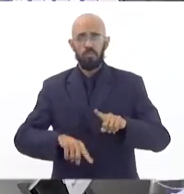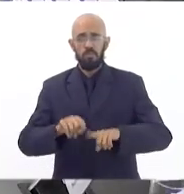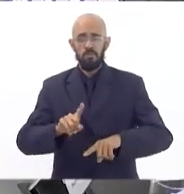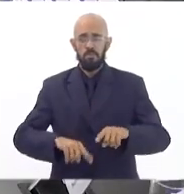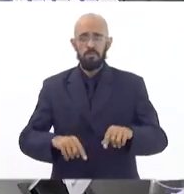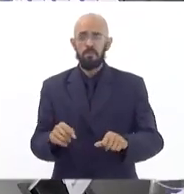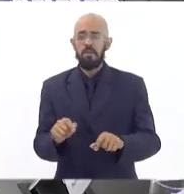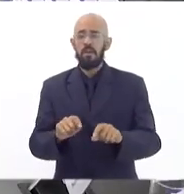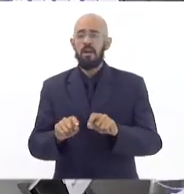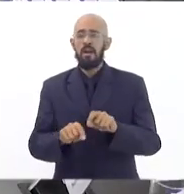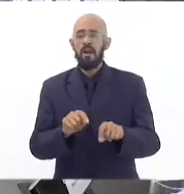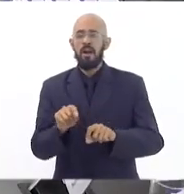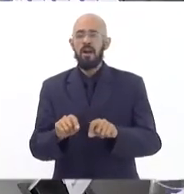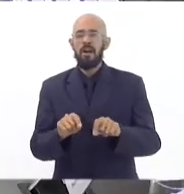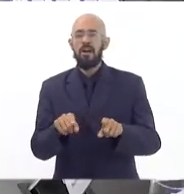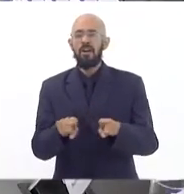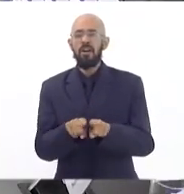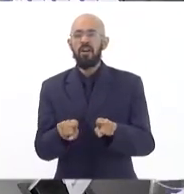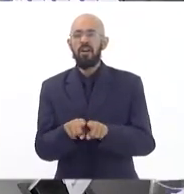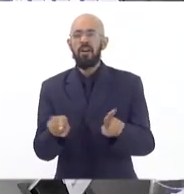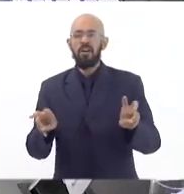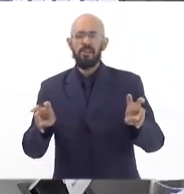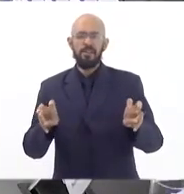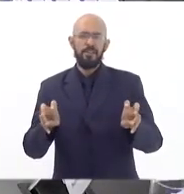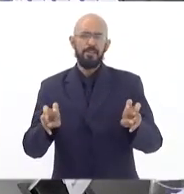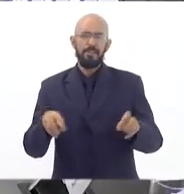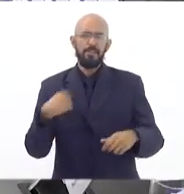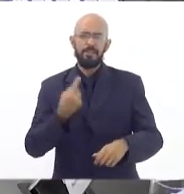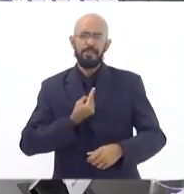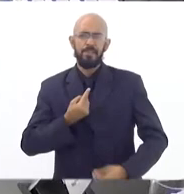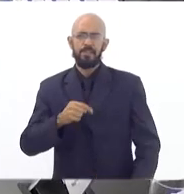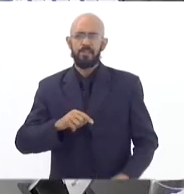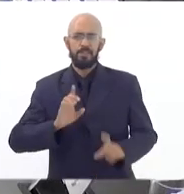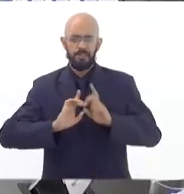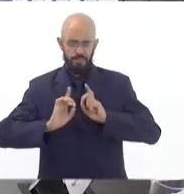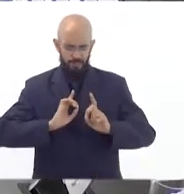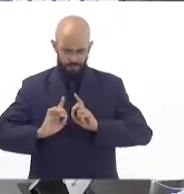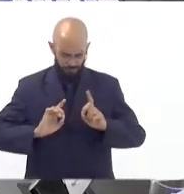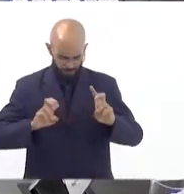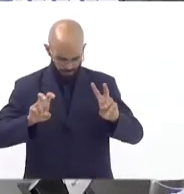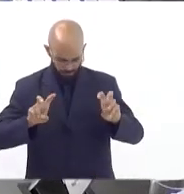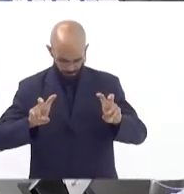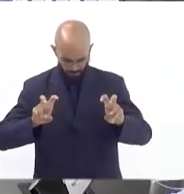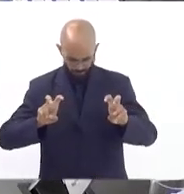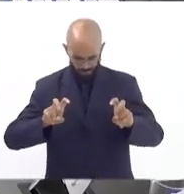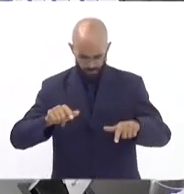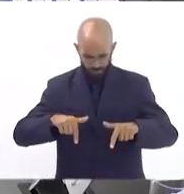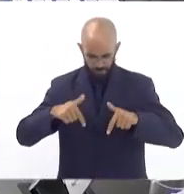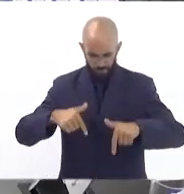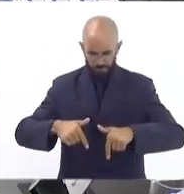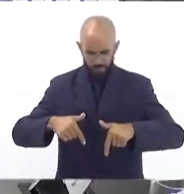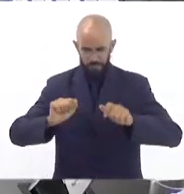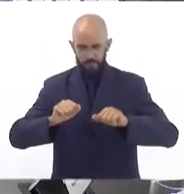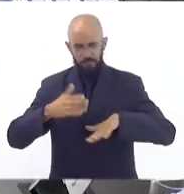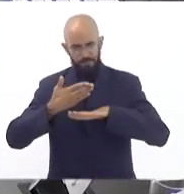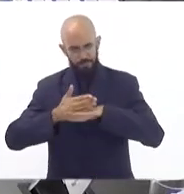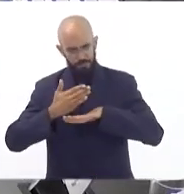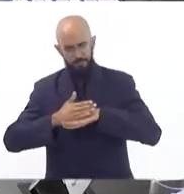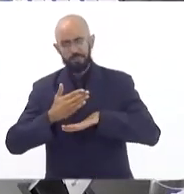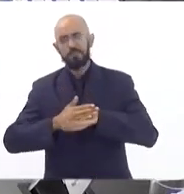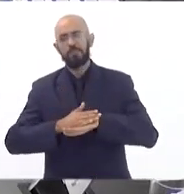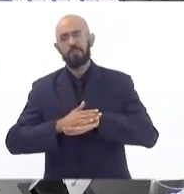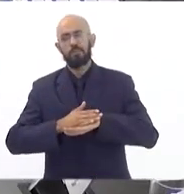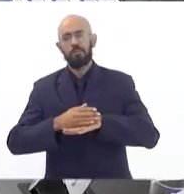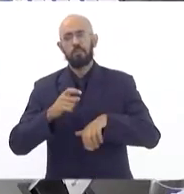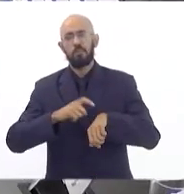tema que nós acabamos de discutir que em relação à atuação também pela prática do crime de perigo